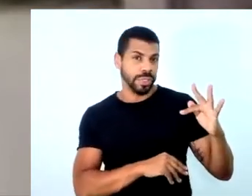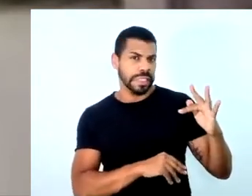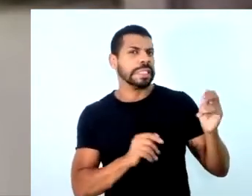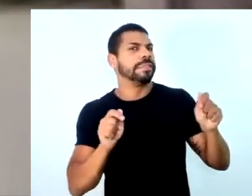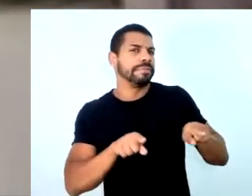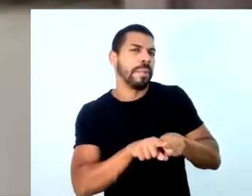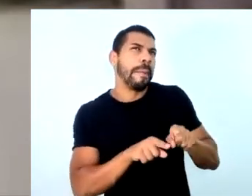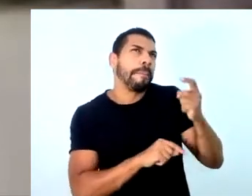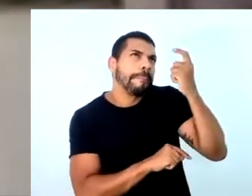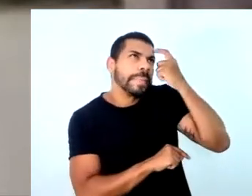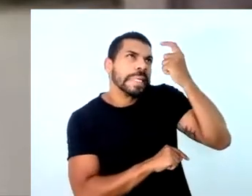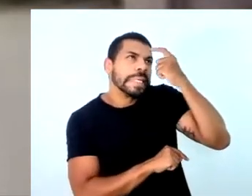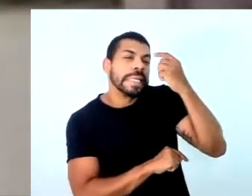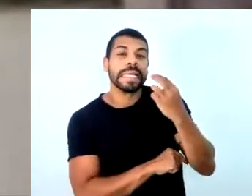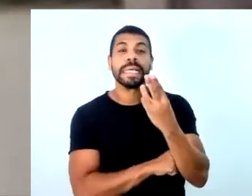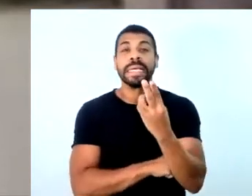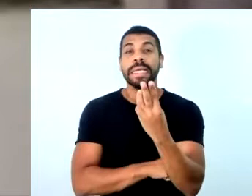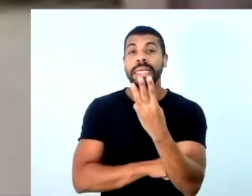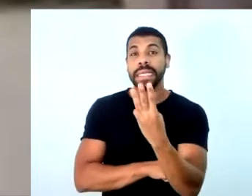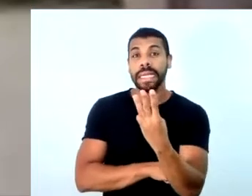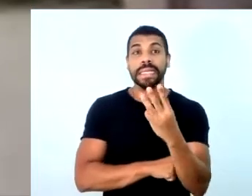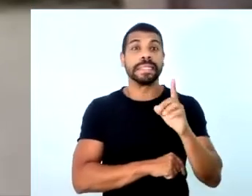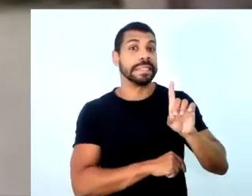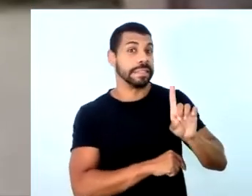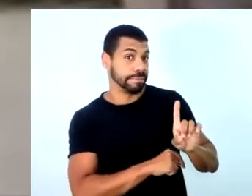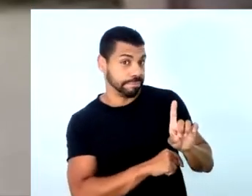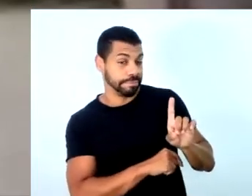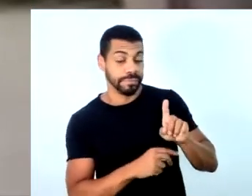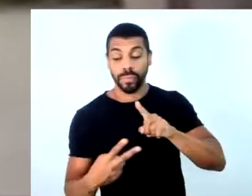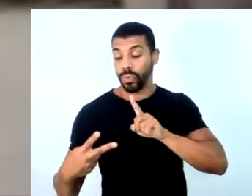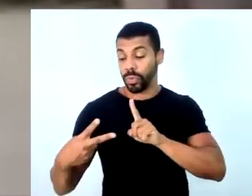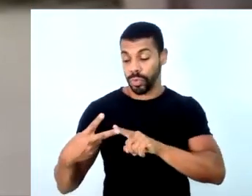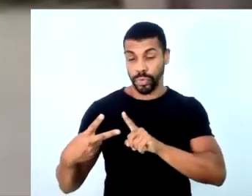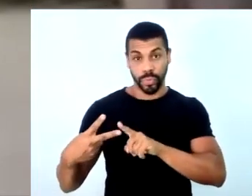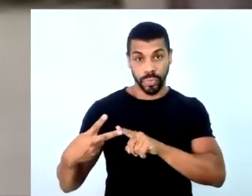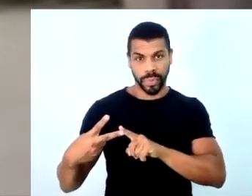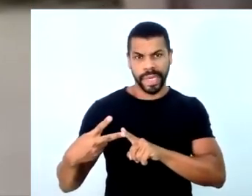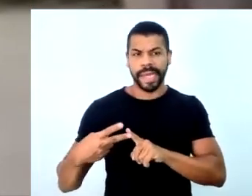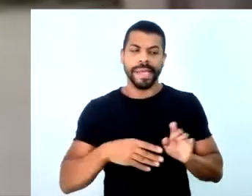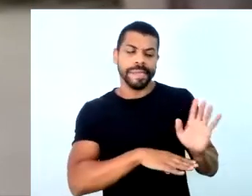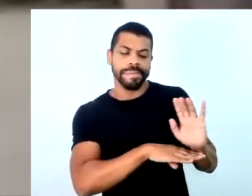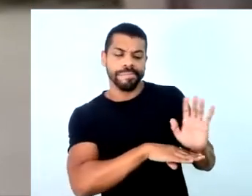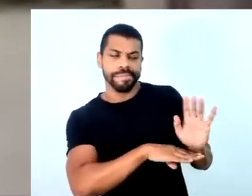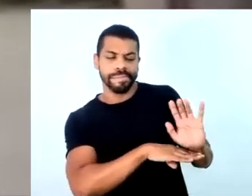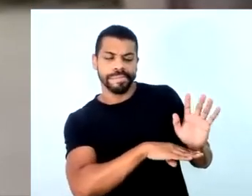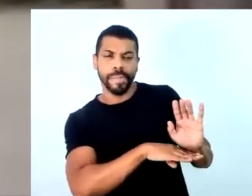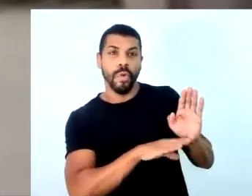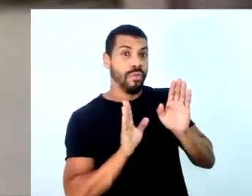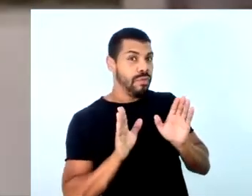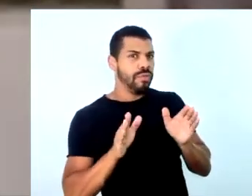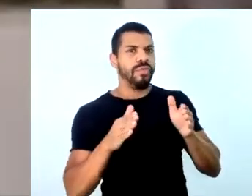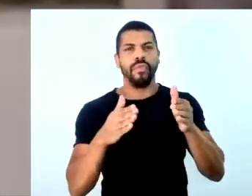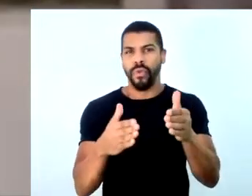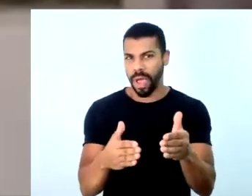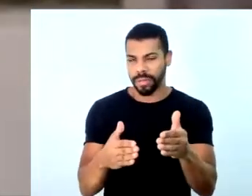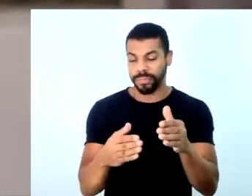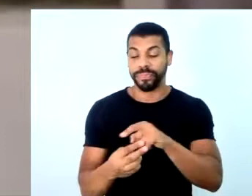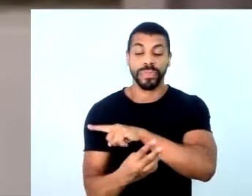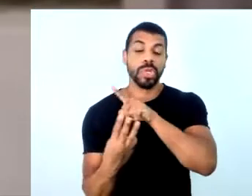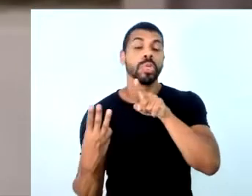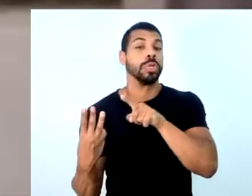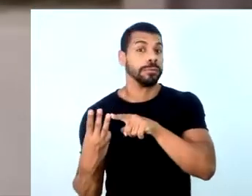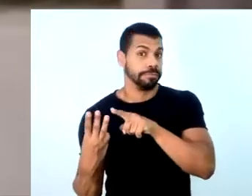filme que foi pensado em 3D. O Divinas Divas foi um filme pensado para cinema. E